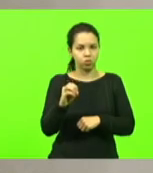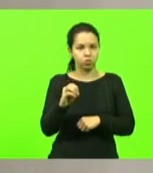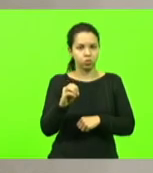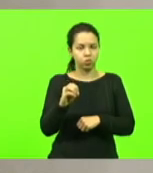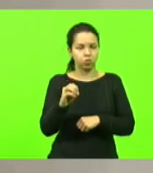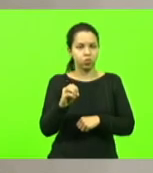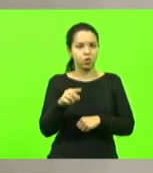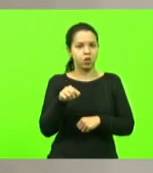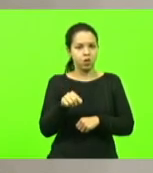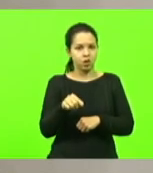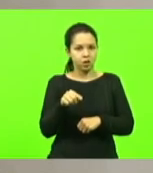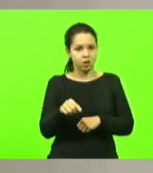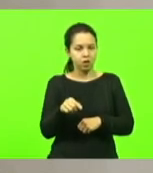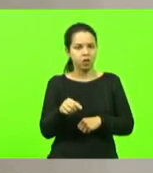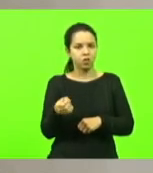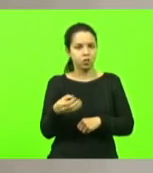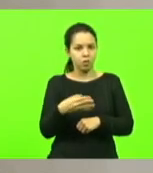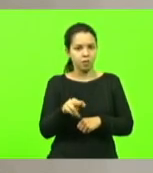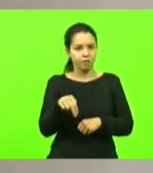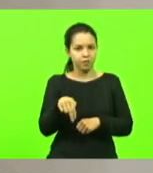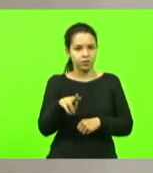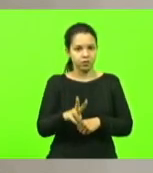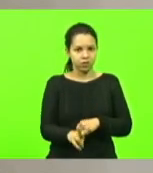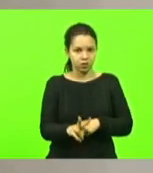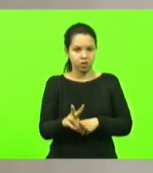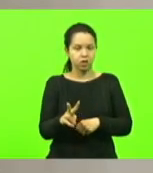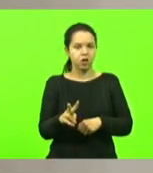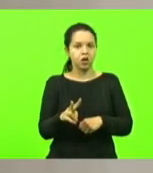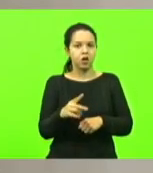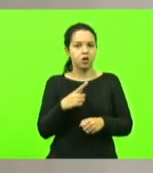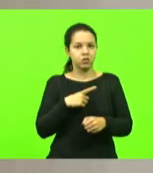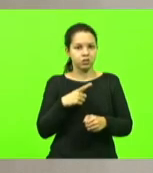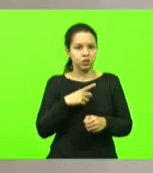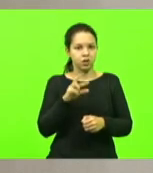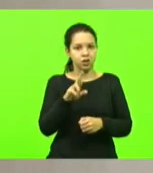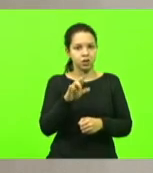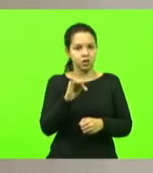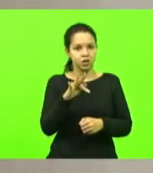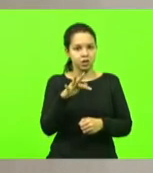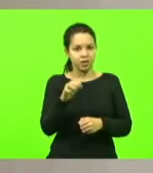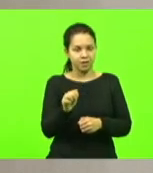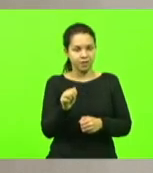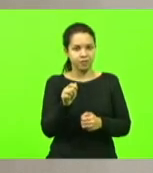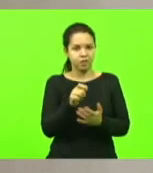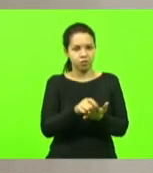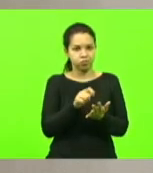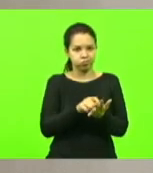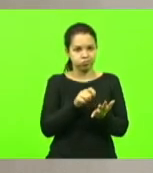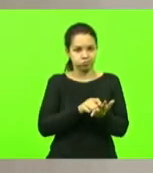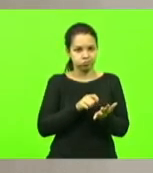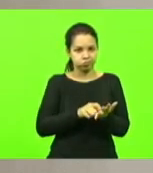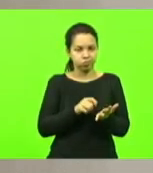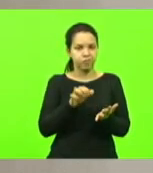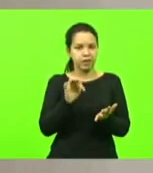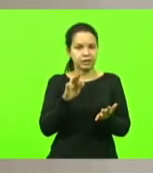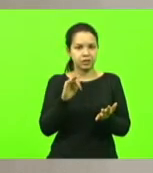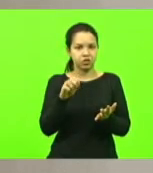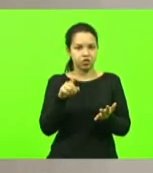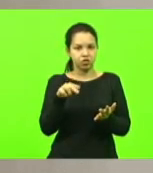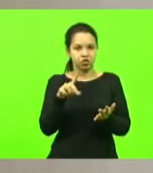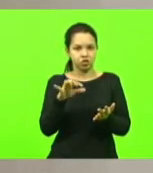Veneza, através do sucesso da rifa A Fazendinha. Em discussão?